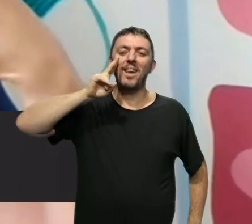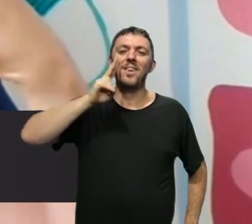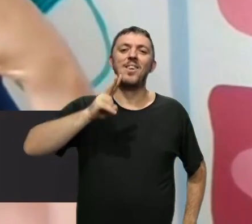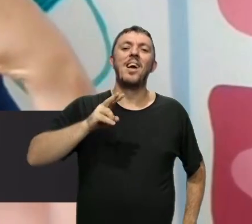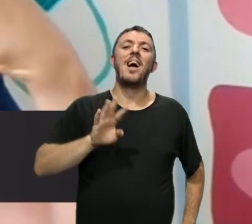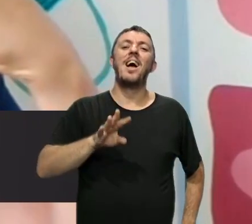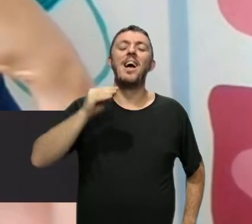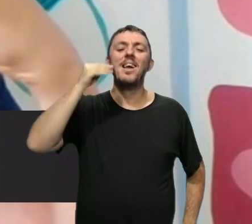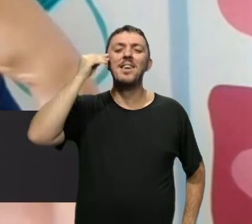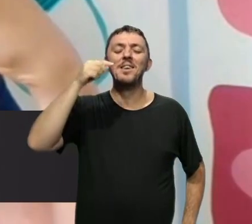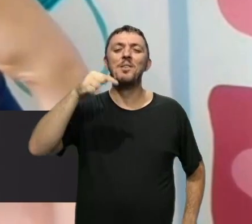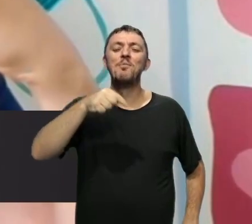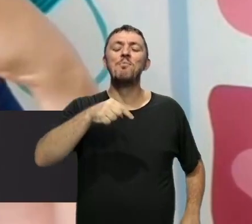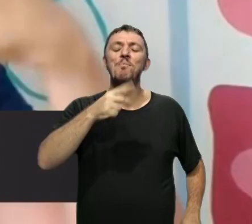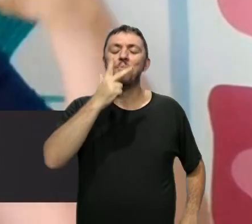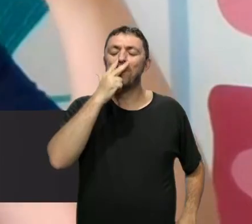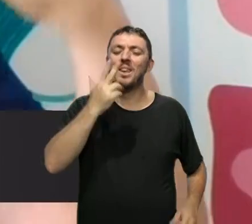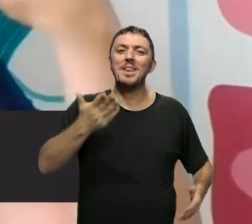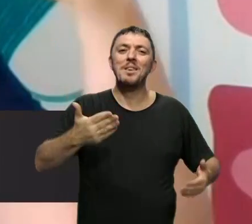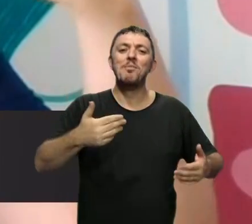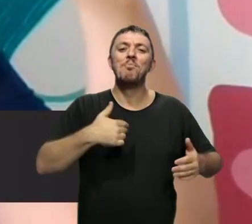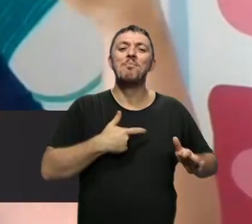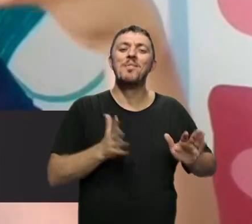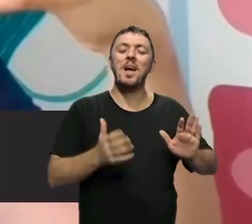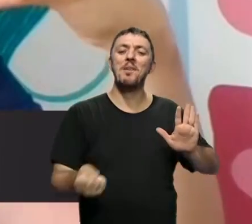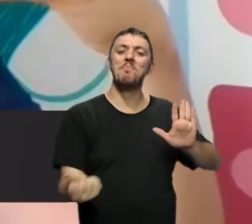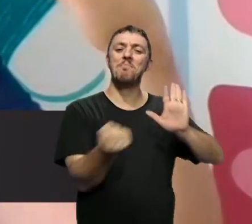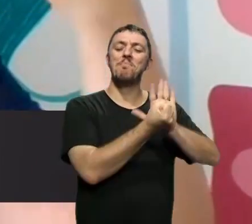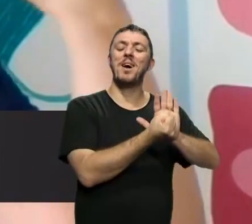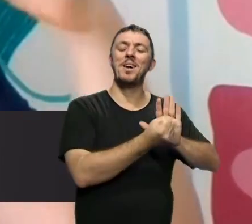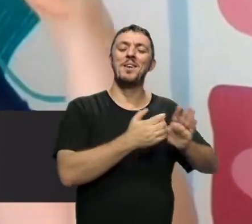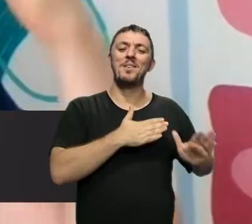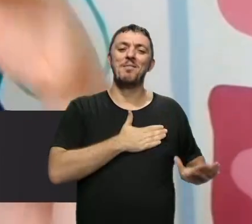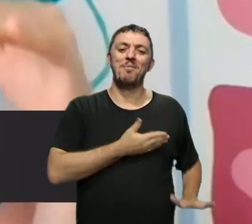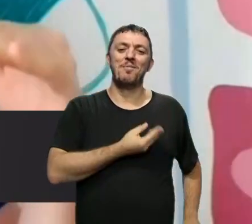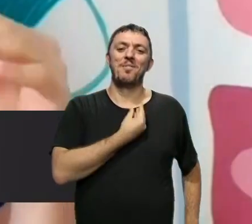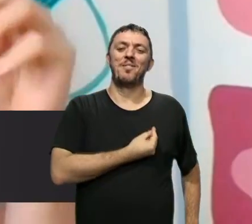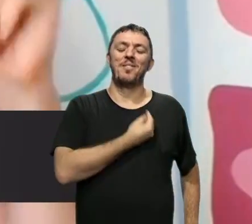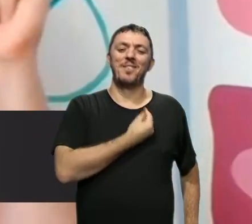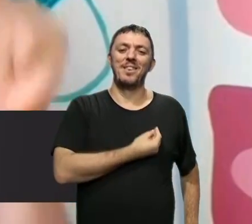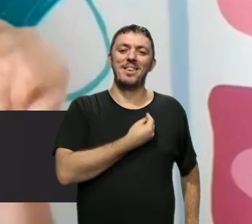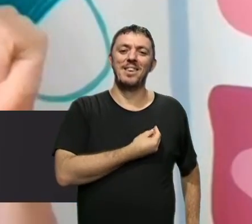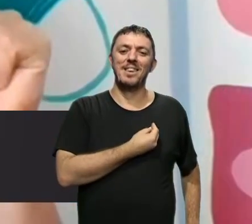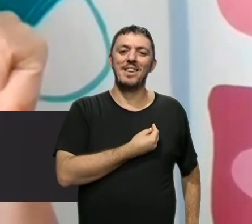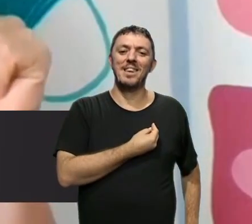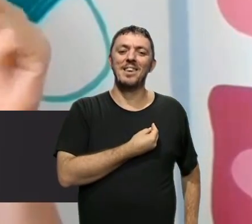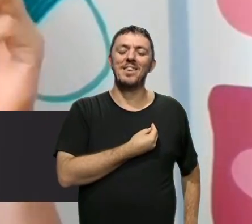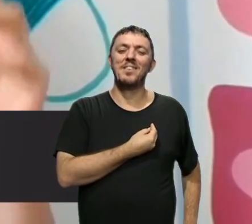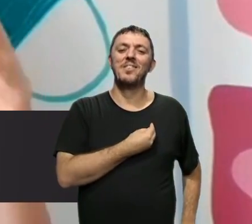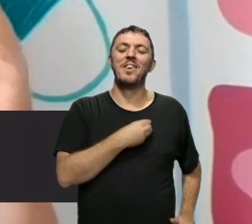essa experiência marcada no corpo dela vai, com certeza, dar um repertório maior